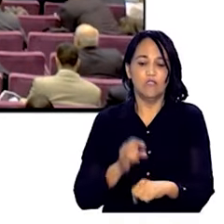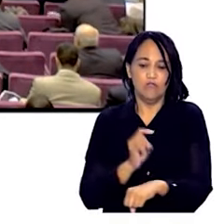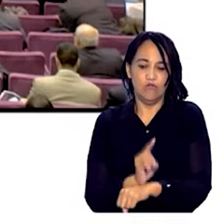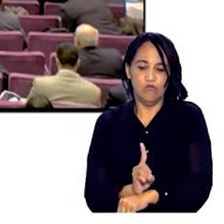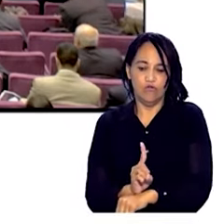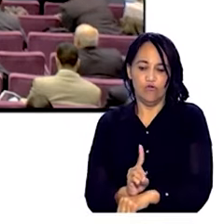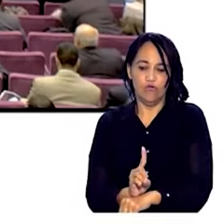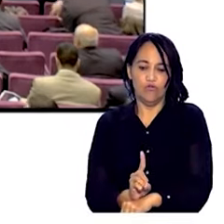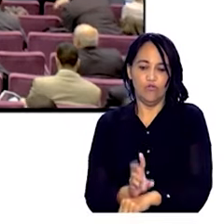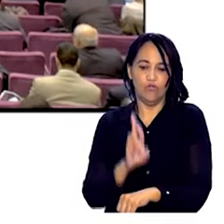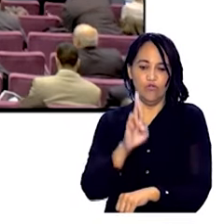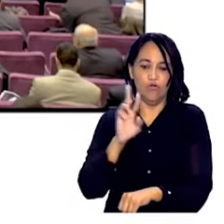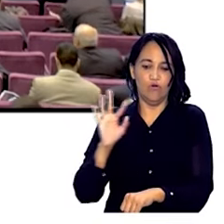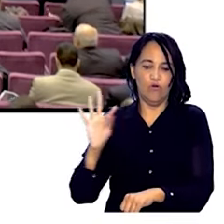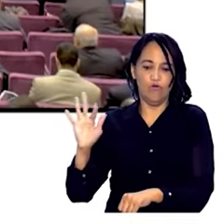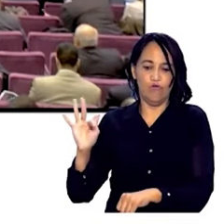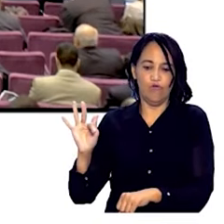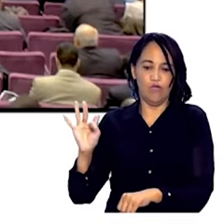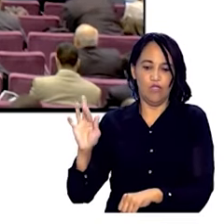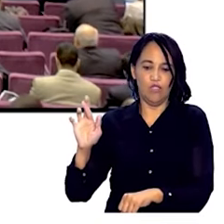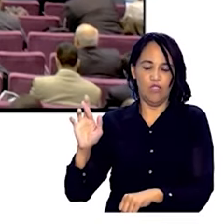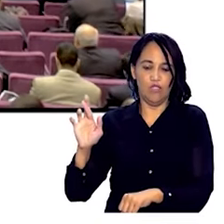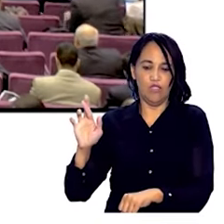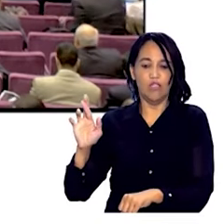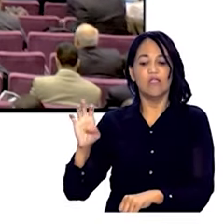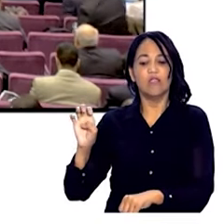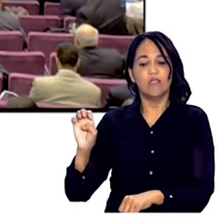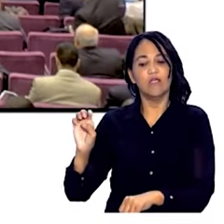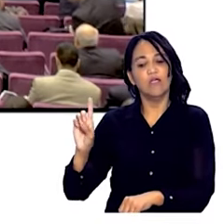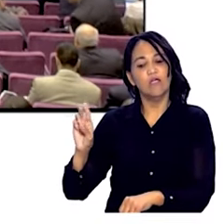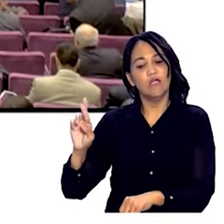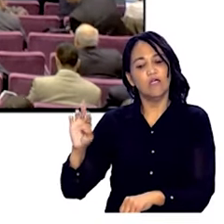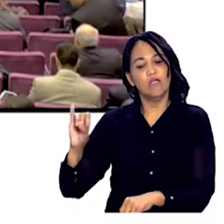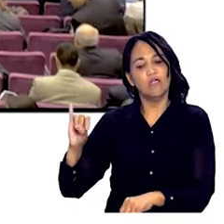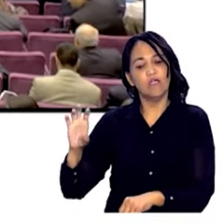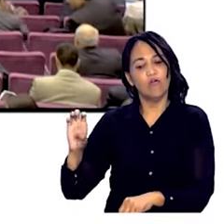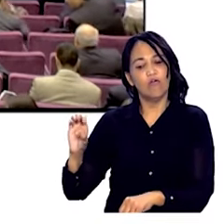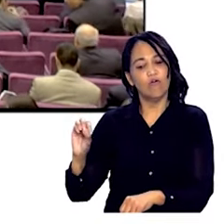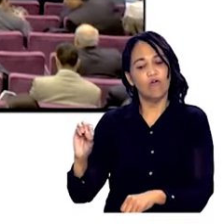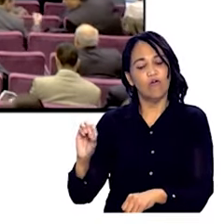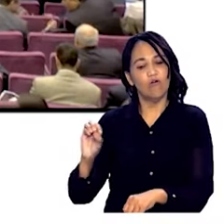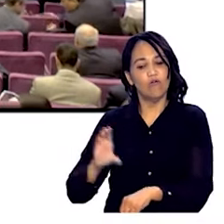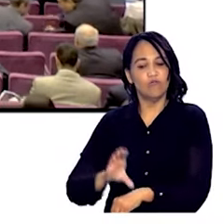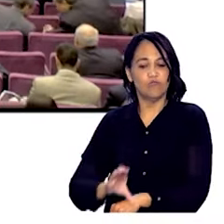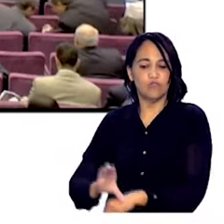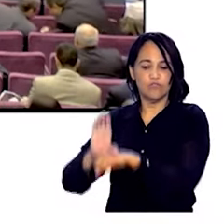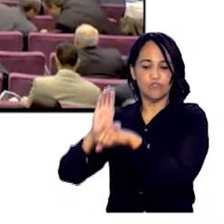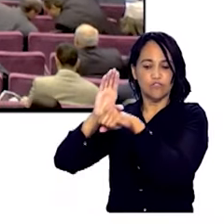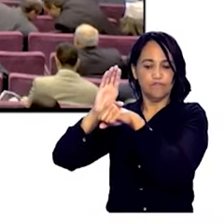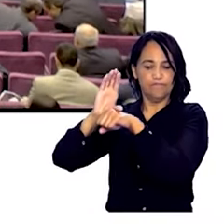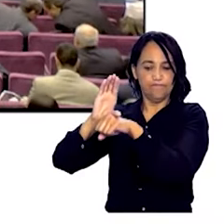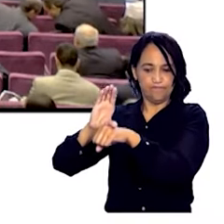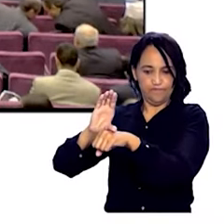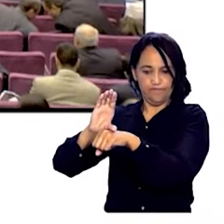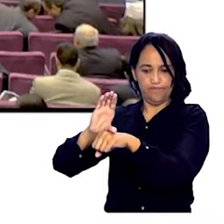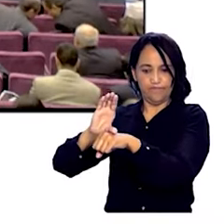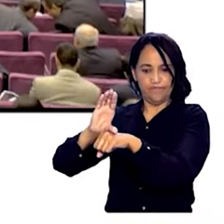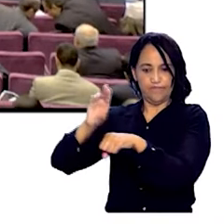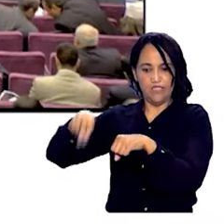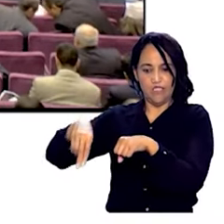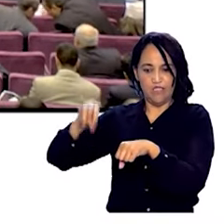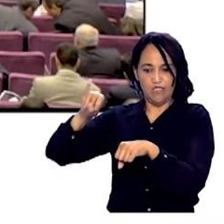monon juiz federal auxiliar do Conselho Nacional de Justiça com a palavra o Senor Ministro